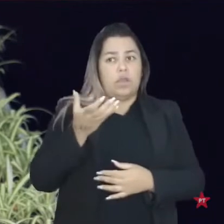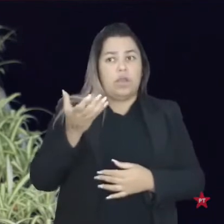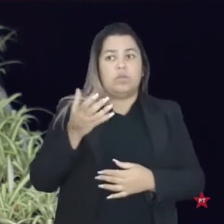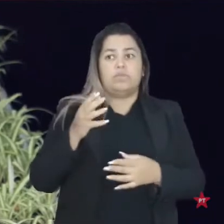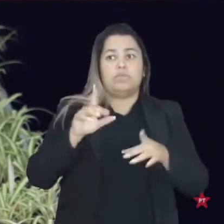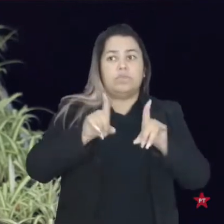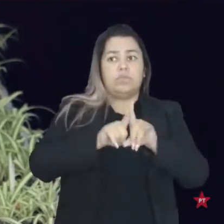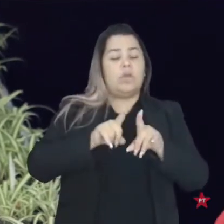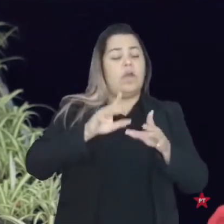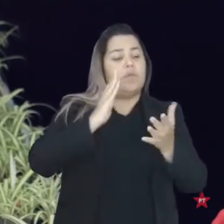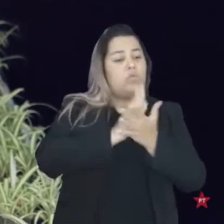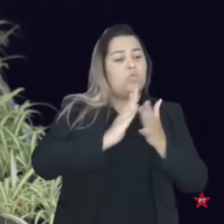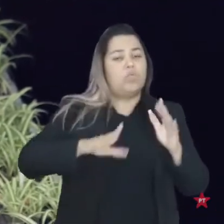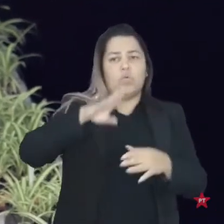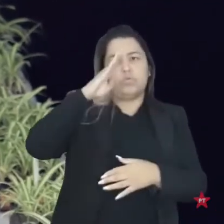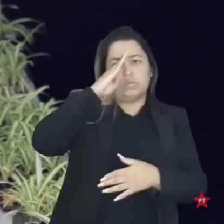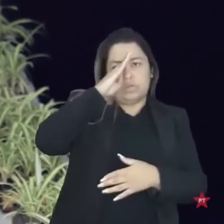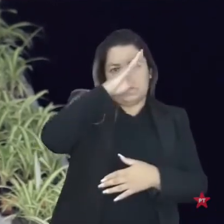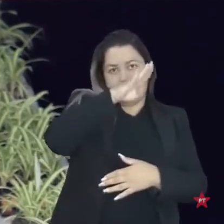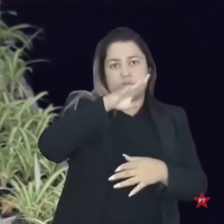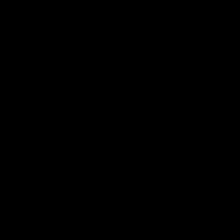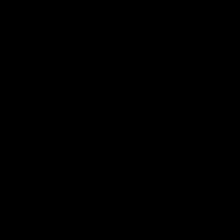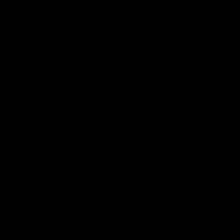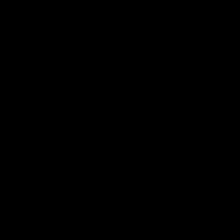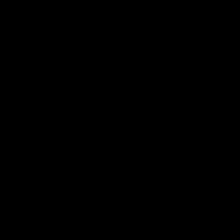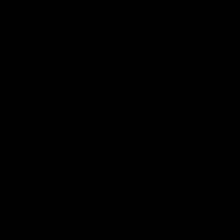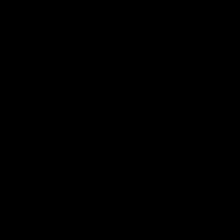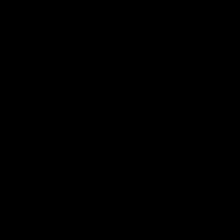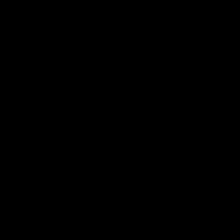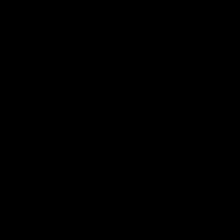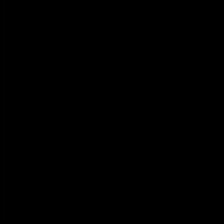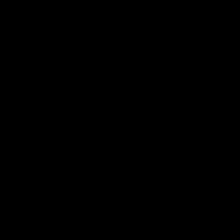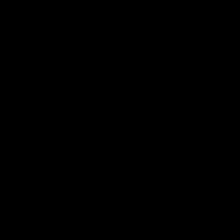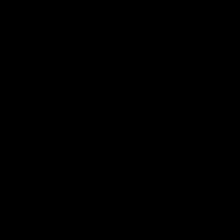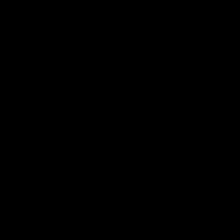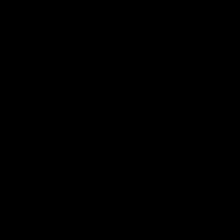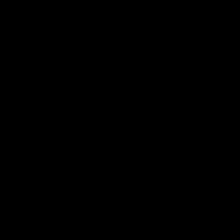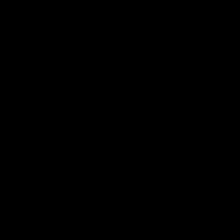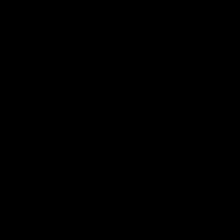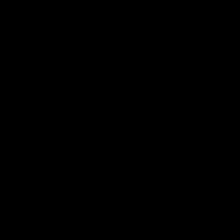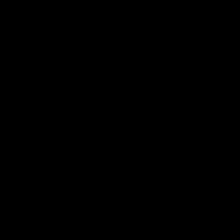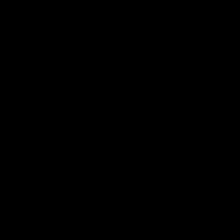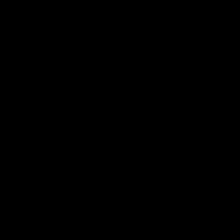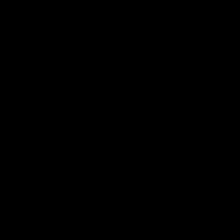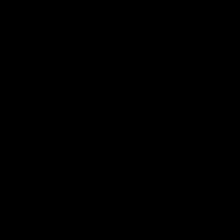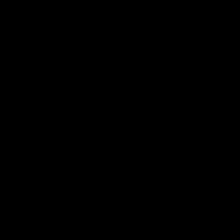e querem derrotar o governo do estado do Rio Grande do Sul.